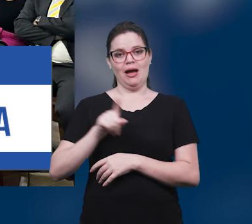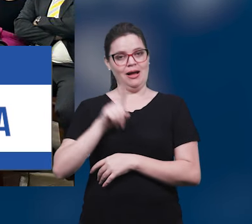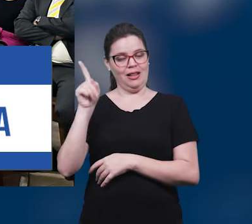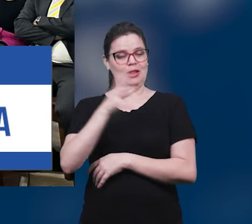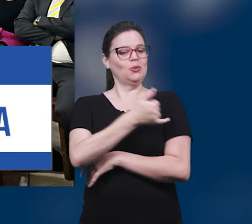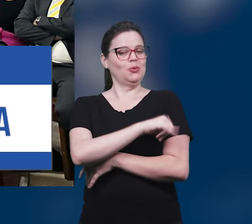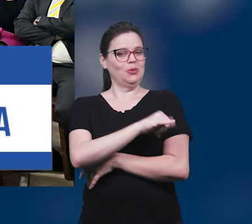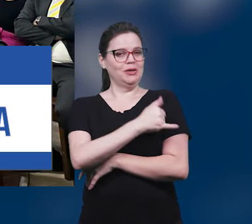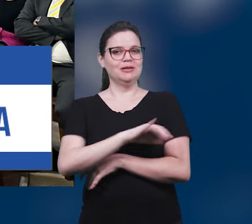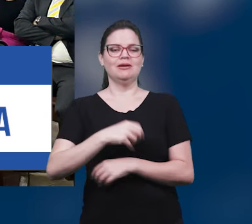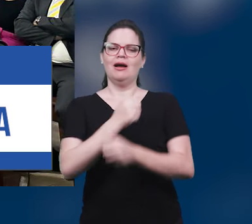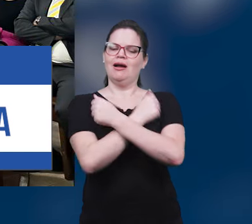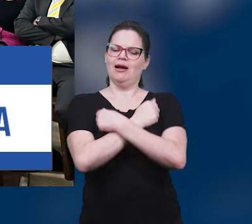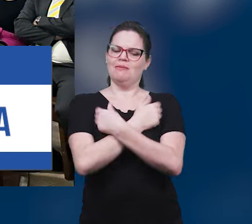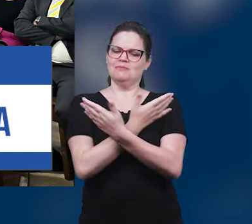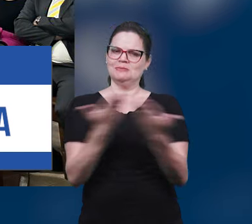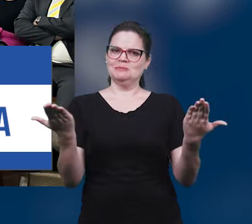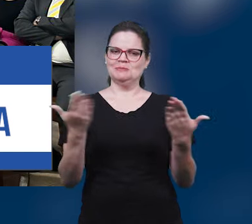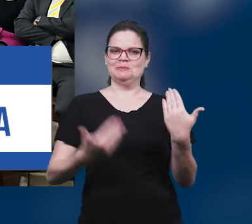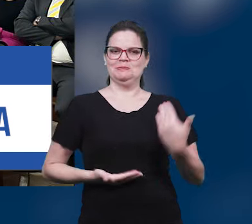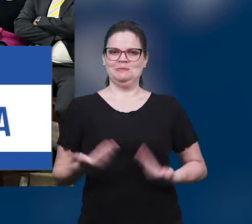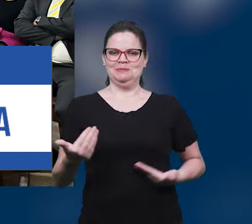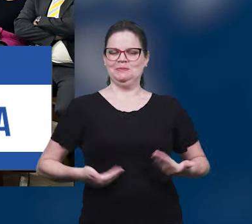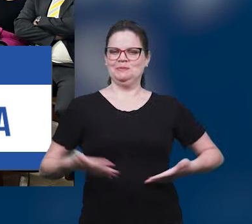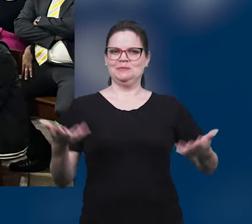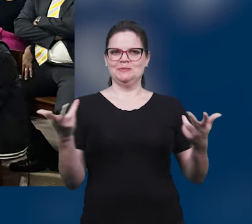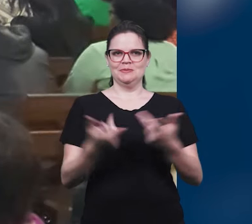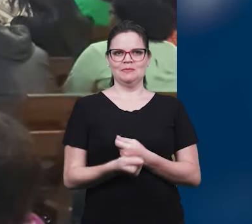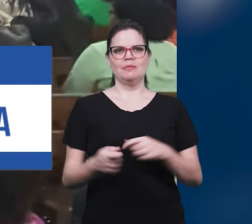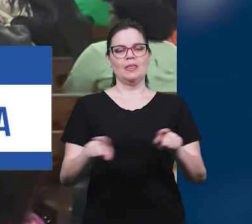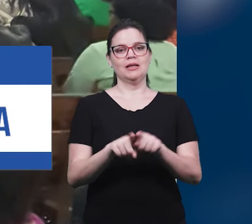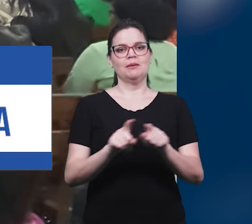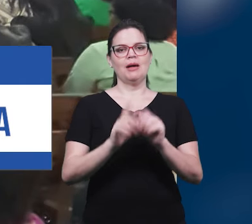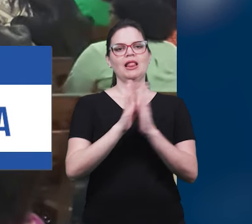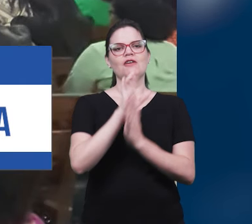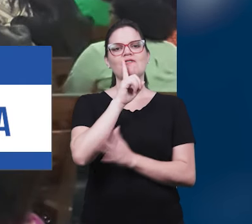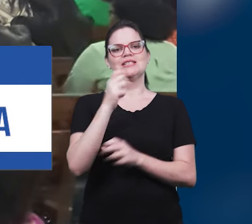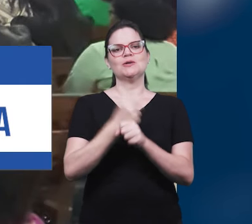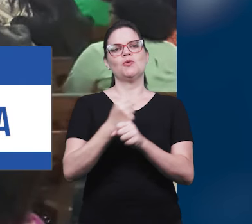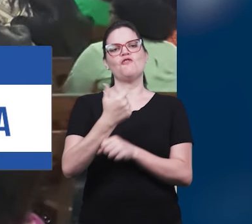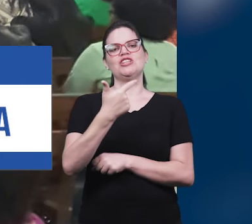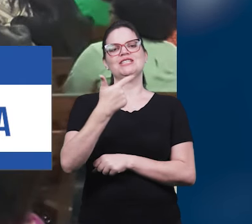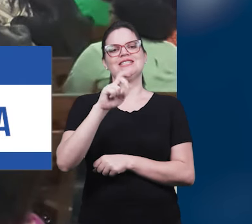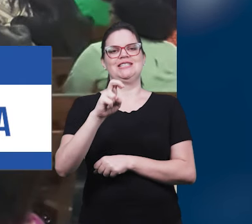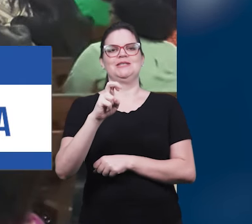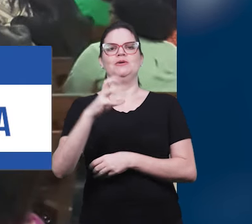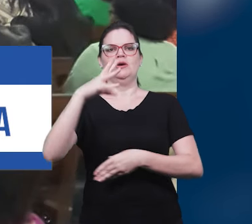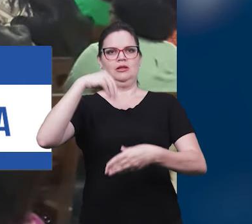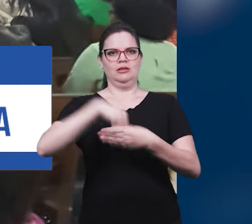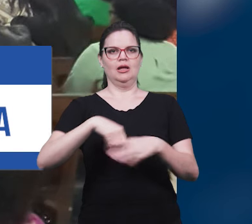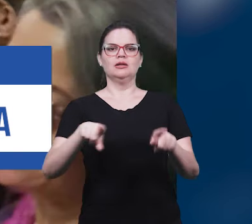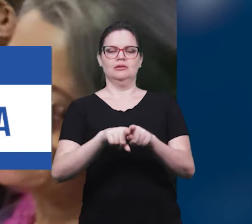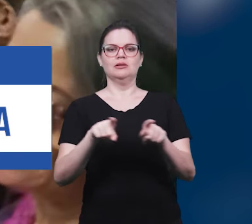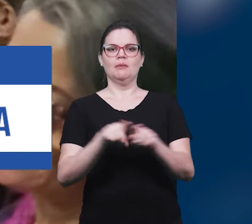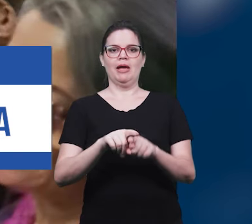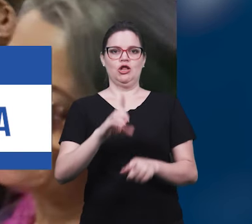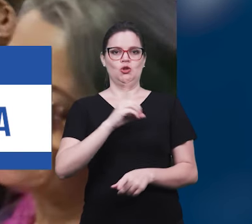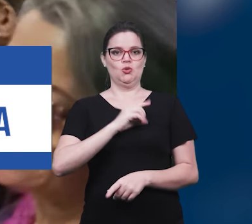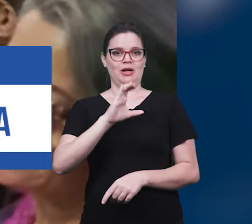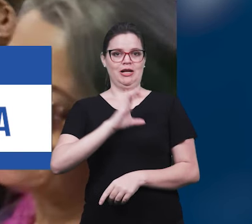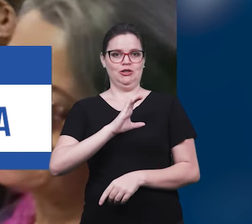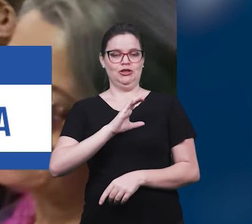só um abraço aí aos nossos queridos irmãos que maravilha aniversário de 25 anos da Igreja de Jardim Primavera em Duque